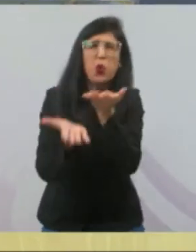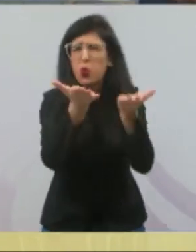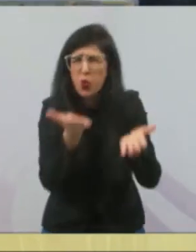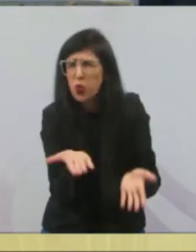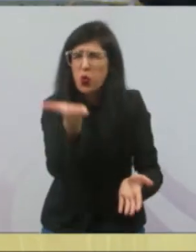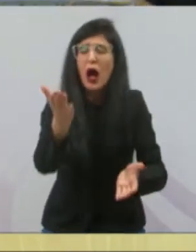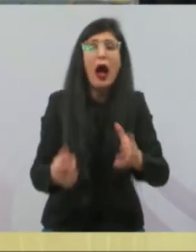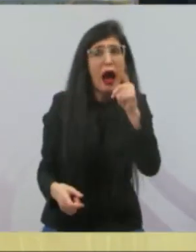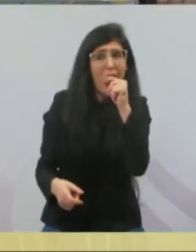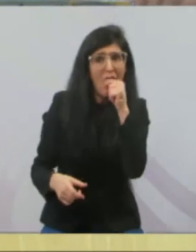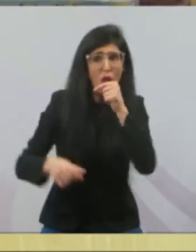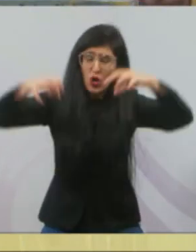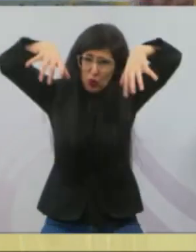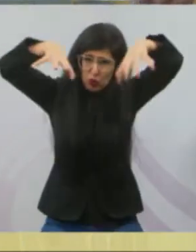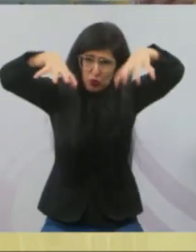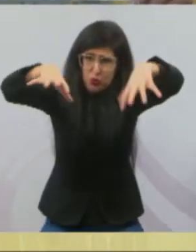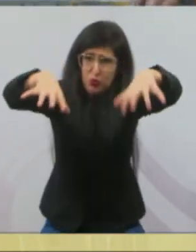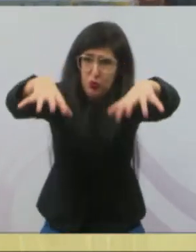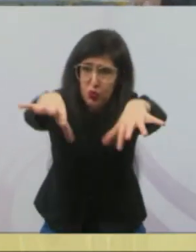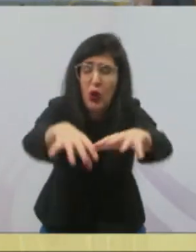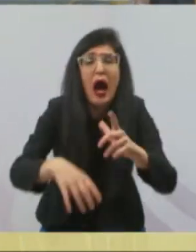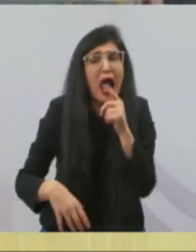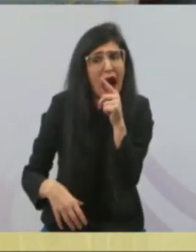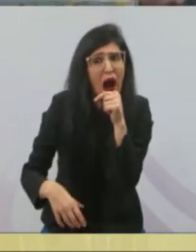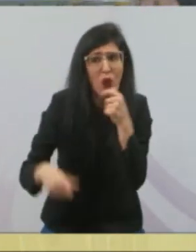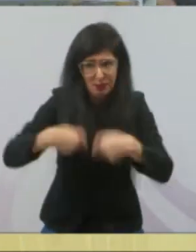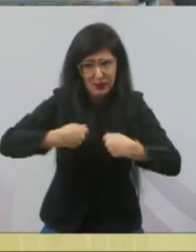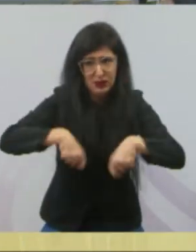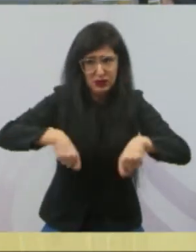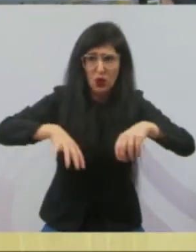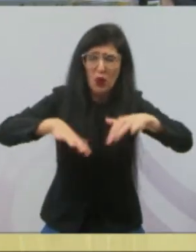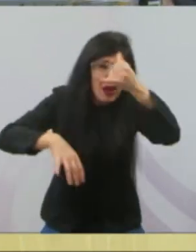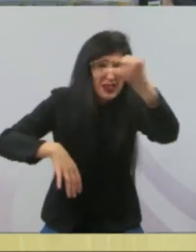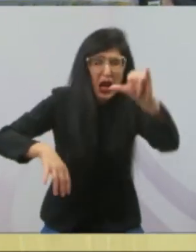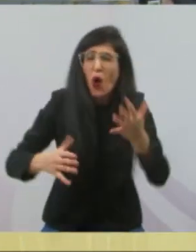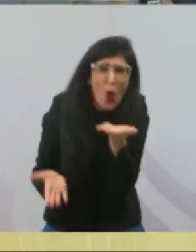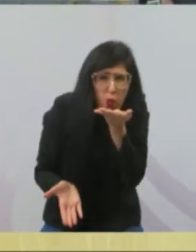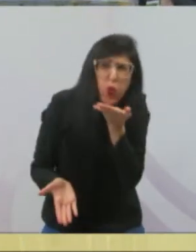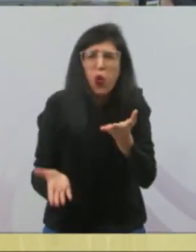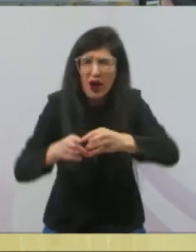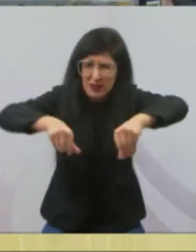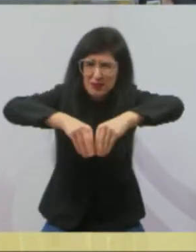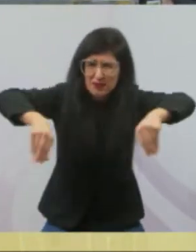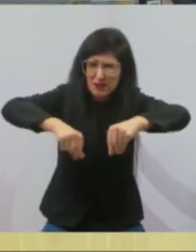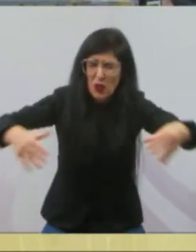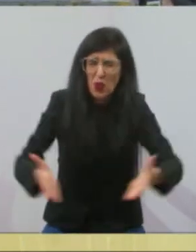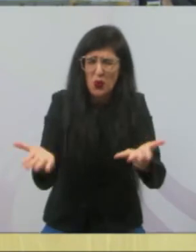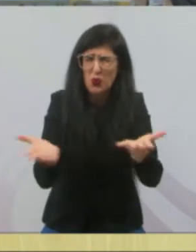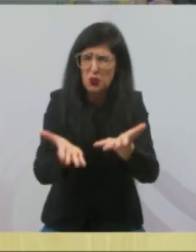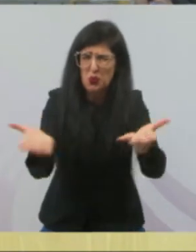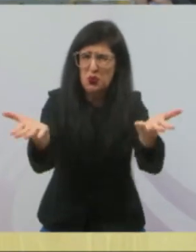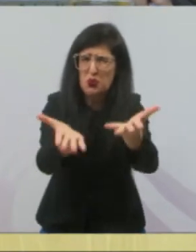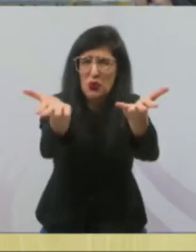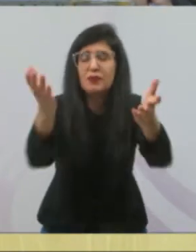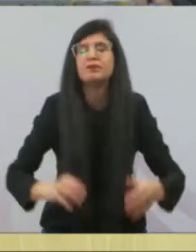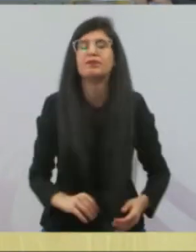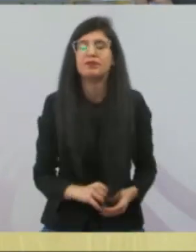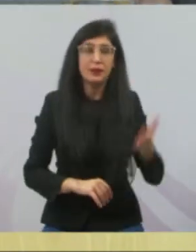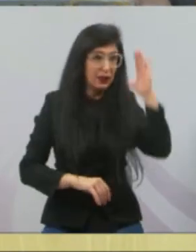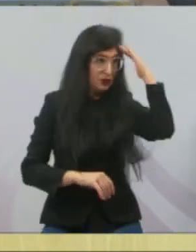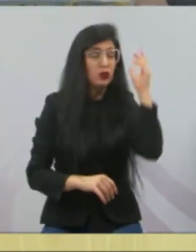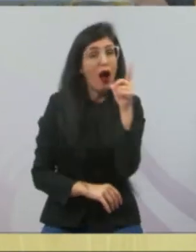que se extinguir. Que coisa que é essa? Agora, tudo é Covid. Nós, vereadores aqui, já encaminhamos as emendas